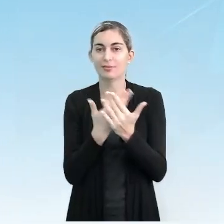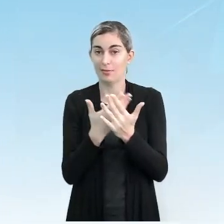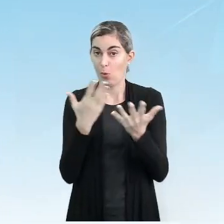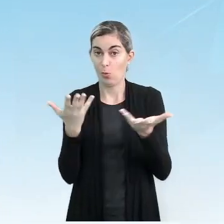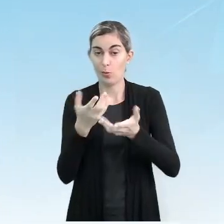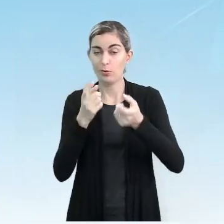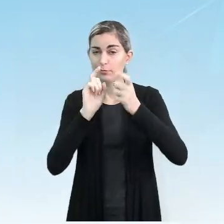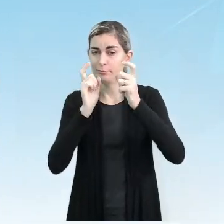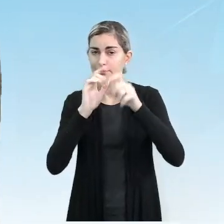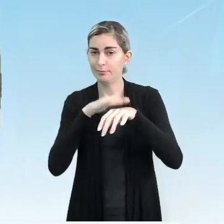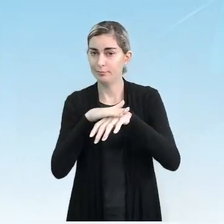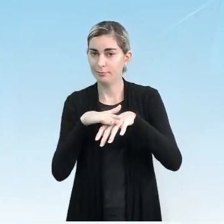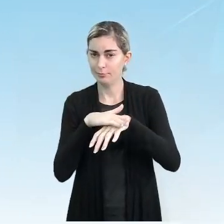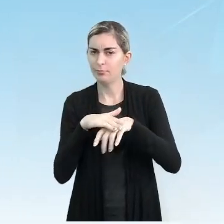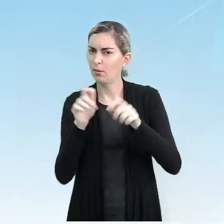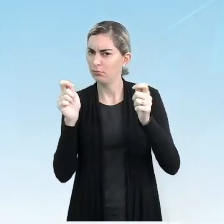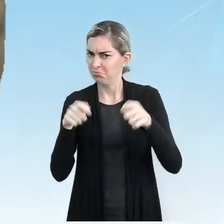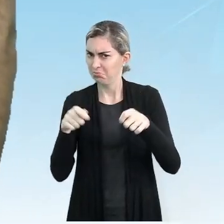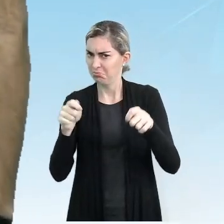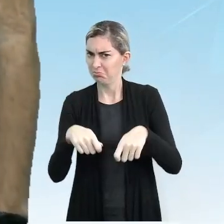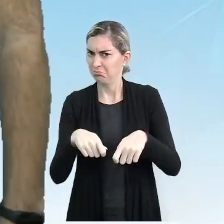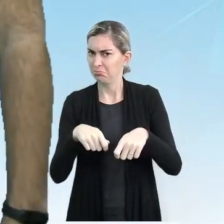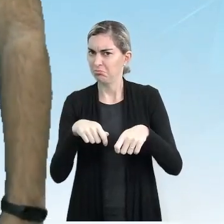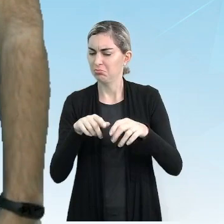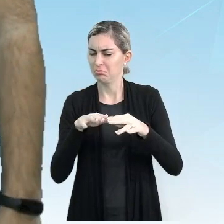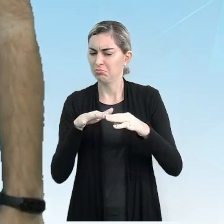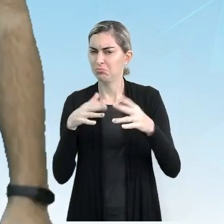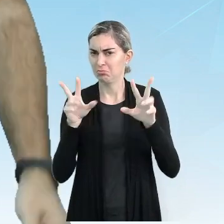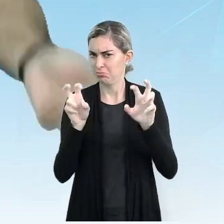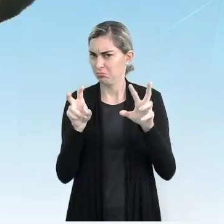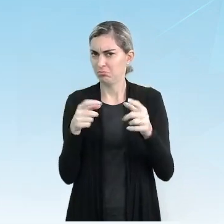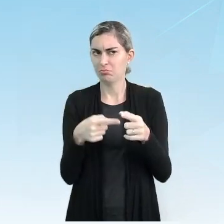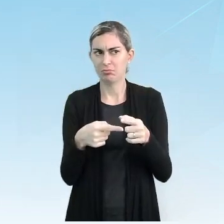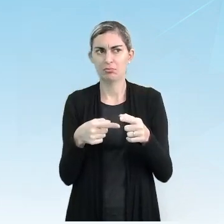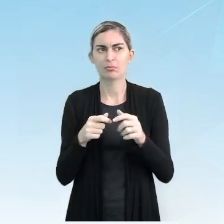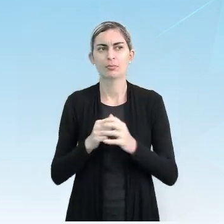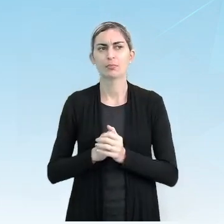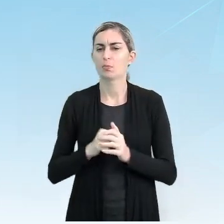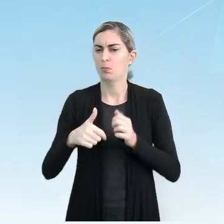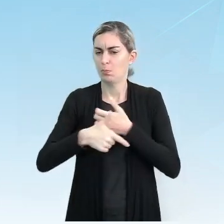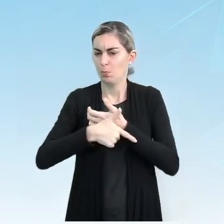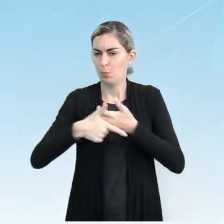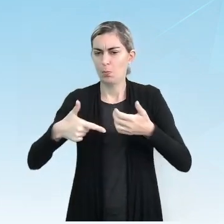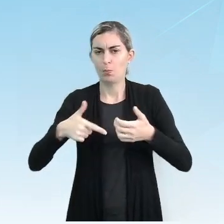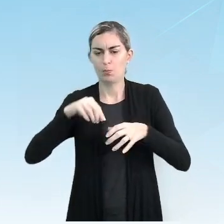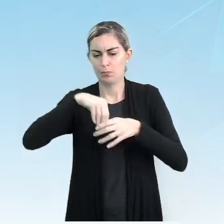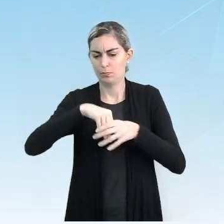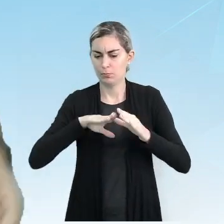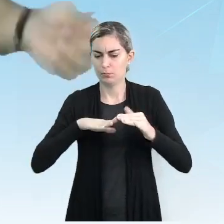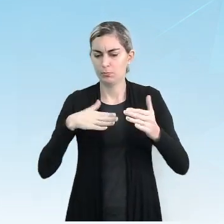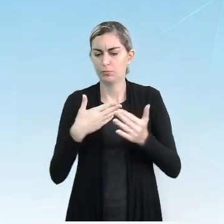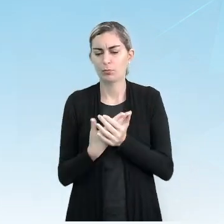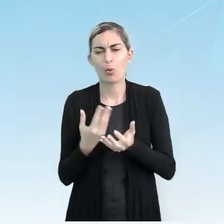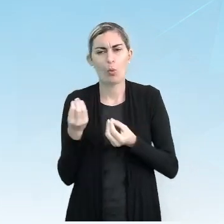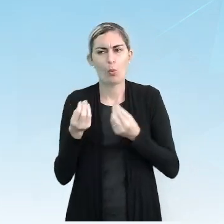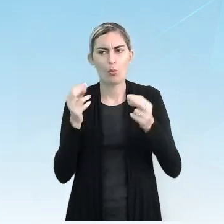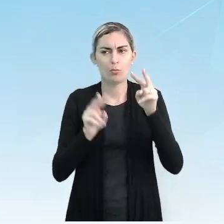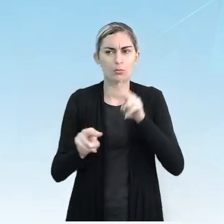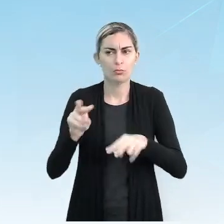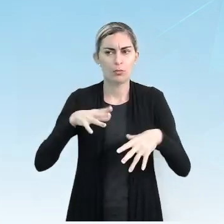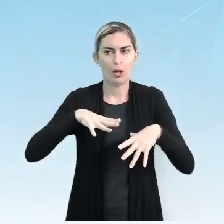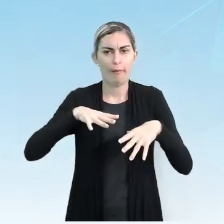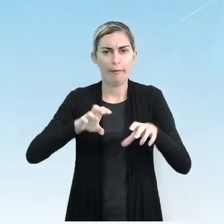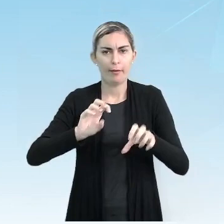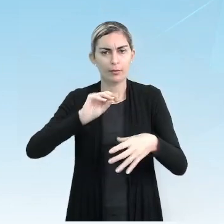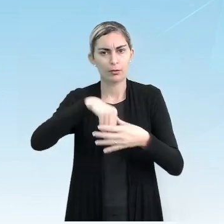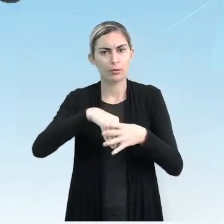hoje sobre é possível trabalhar É isso? possível trabalhar isso. A moral na escola, como é que isso é visto? A ética na própria